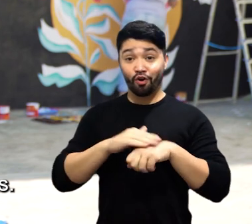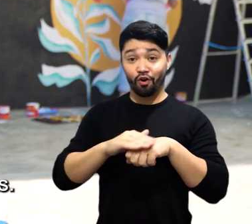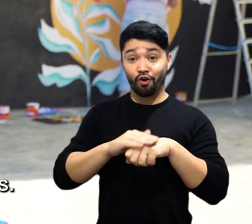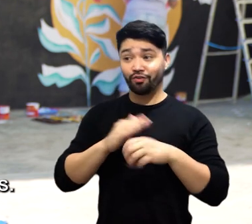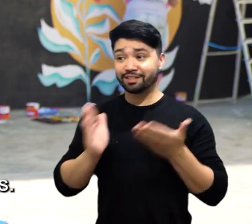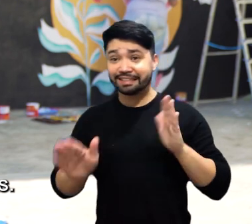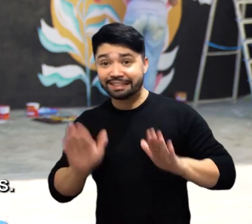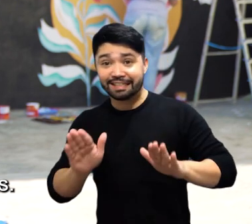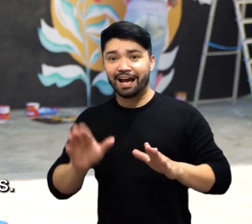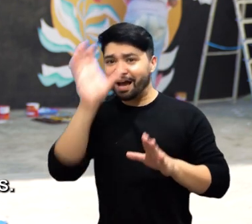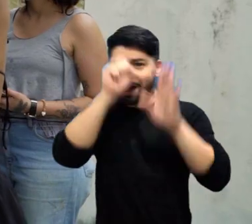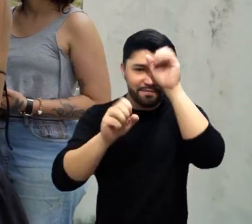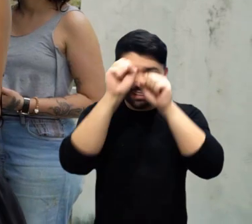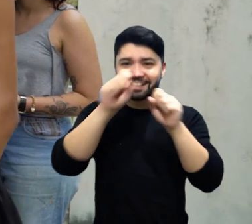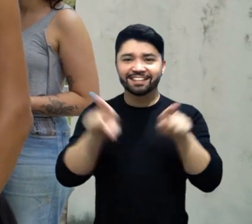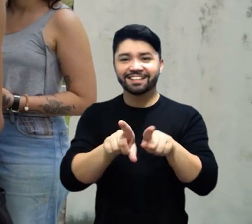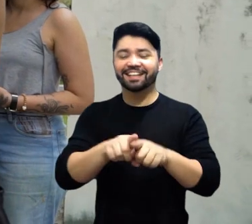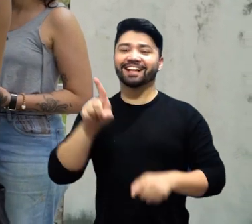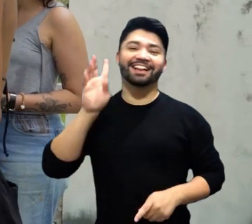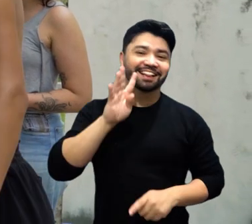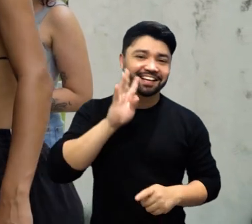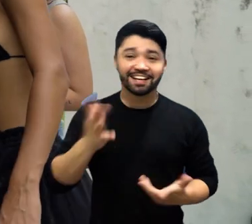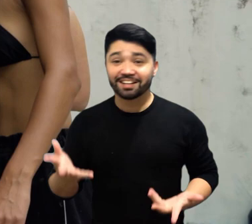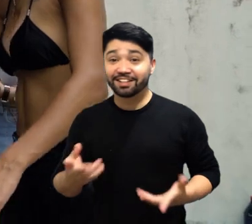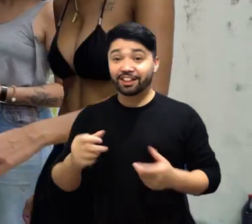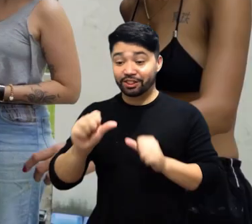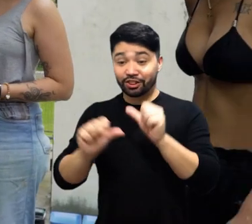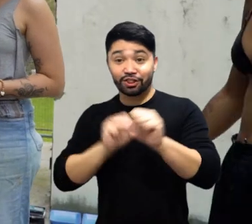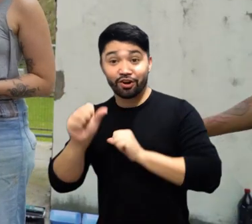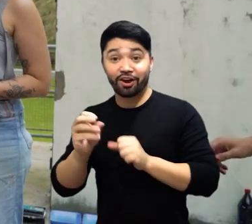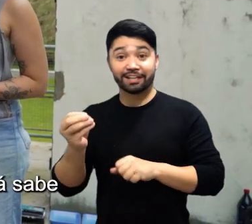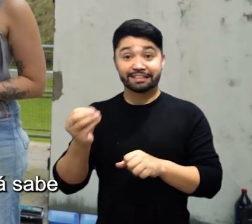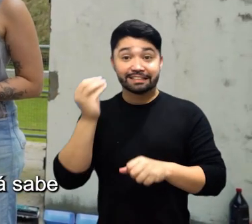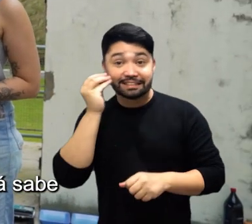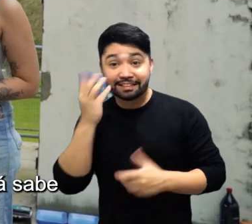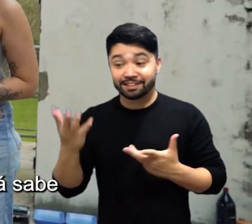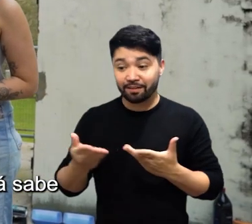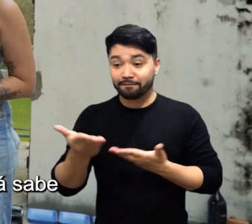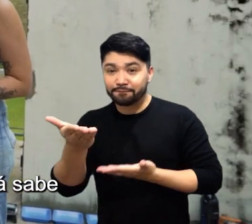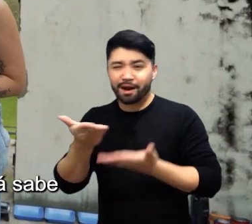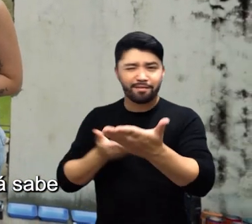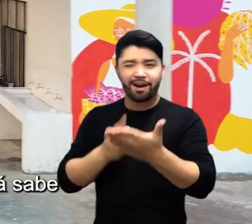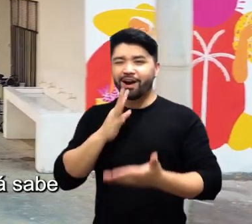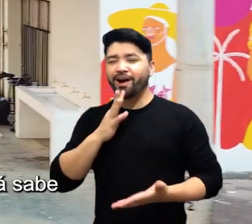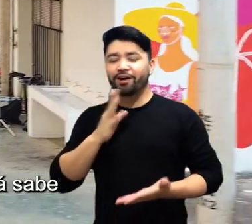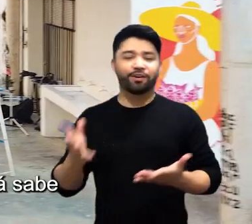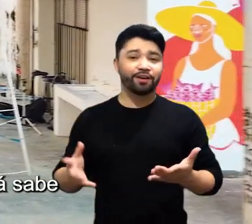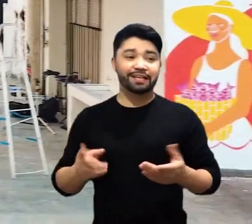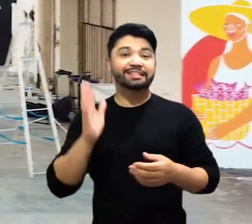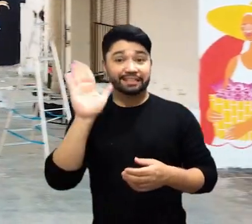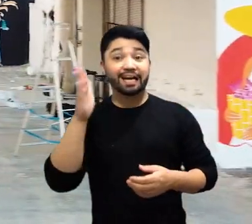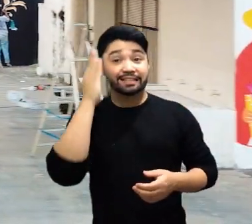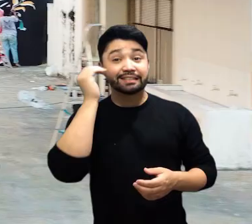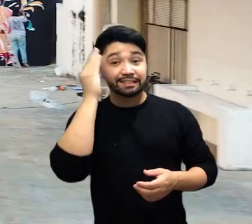vou aprendendo muita coisa nova com ela, sabe? Isso é muito bacana, tipo, de ter essa troca de experiência, sabe? Porque aqui a gente se conhece, a gente já